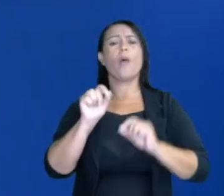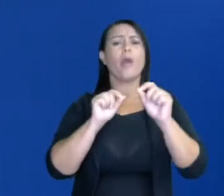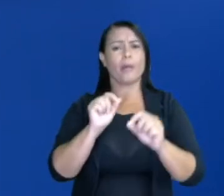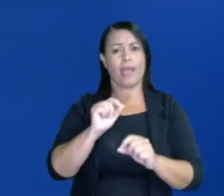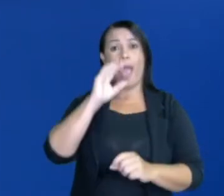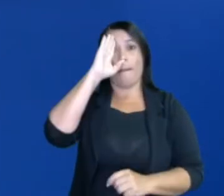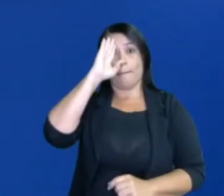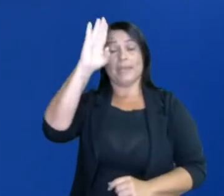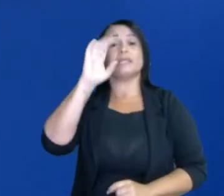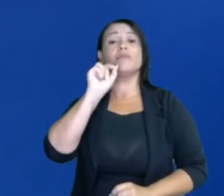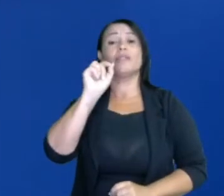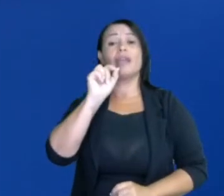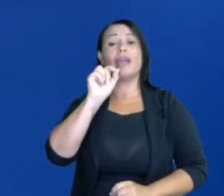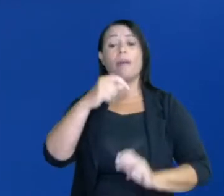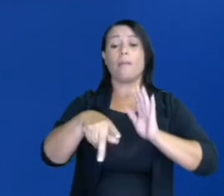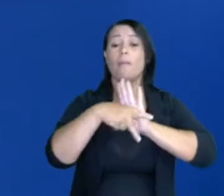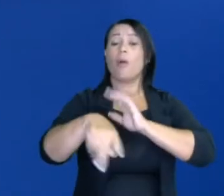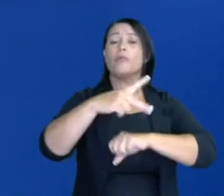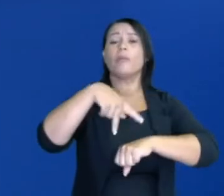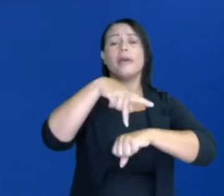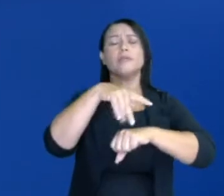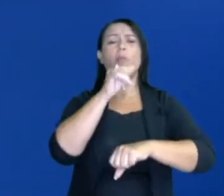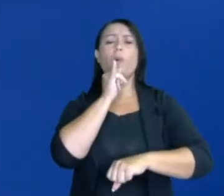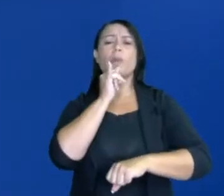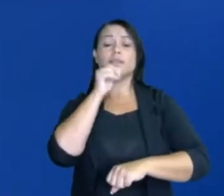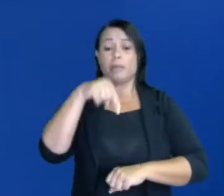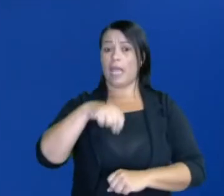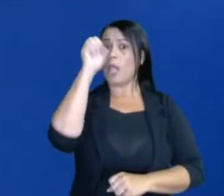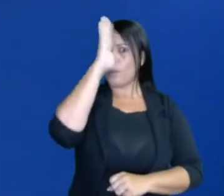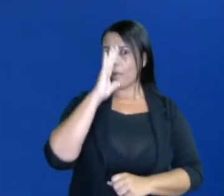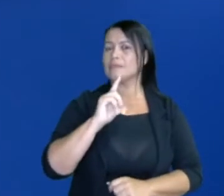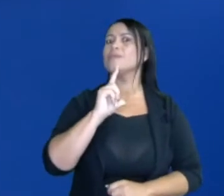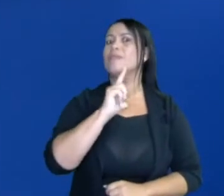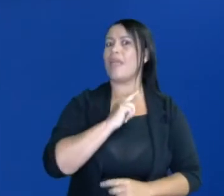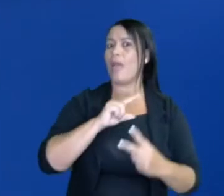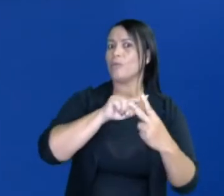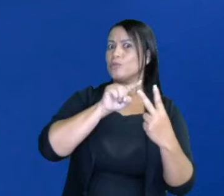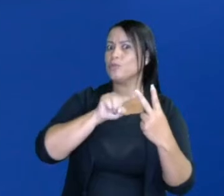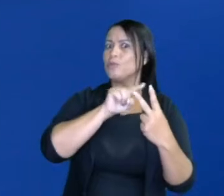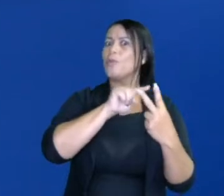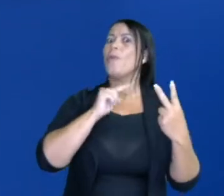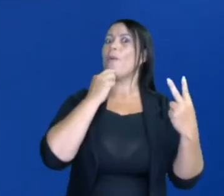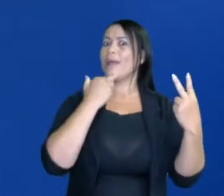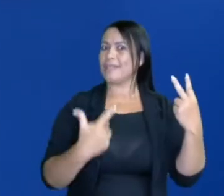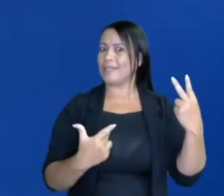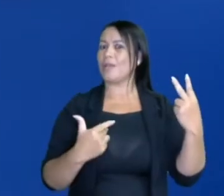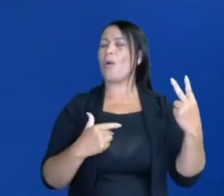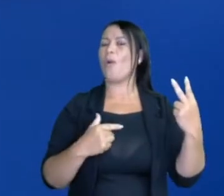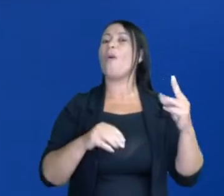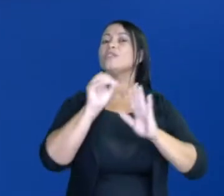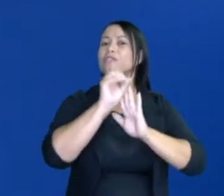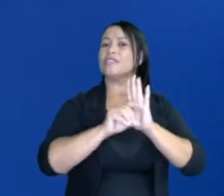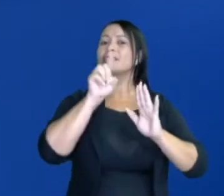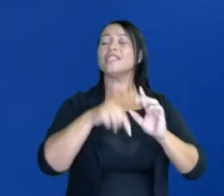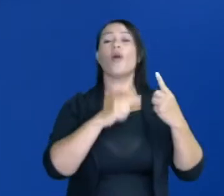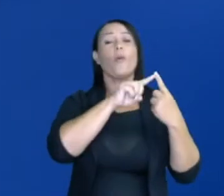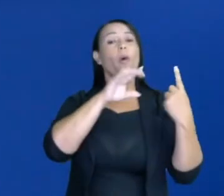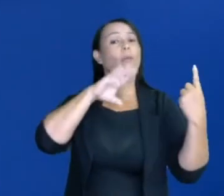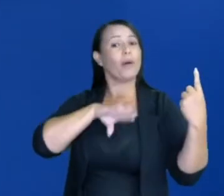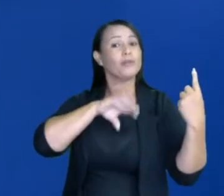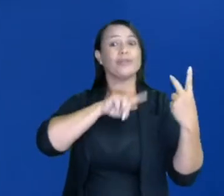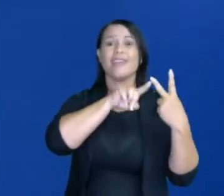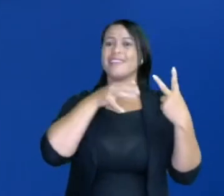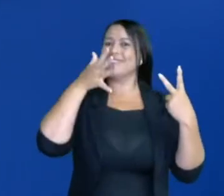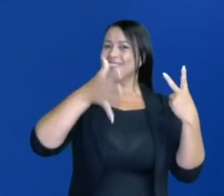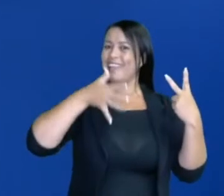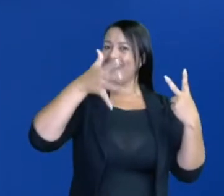língua principal daquele país. Por exemplo, no Brasil nós temos duas línguas oficiais, que é o português